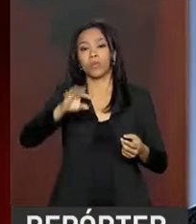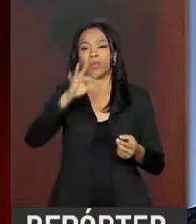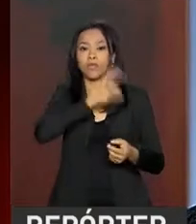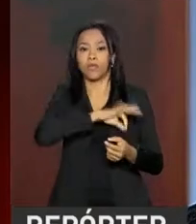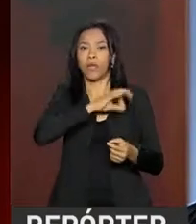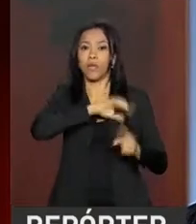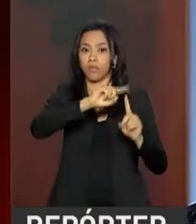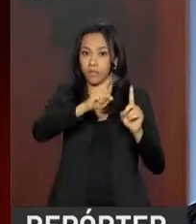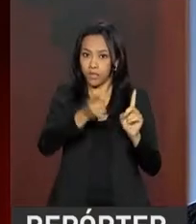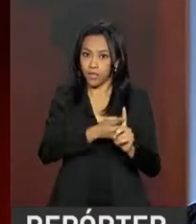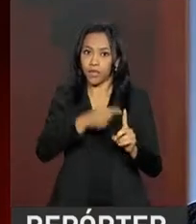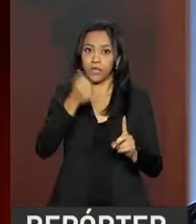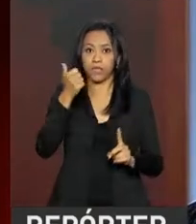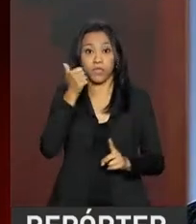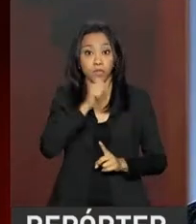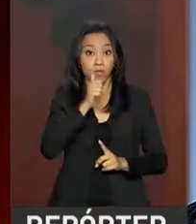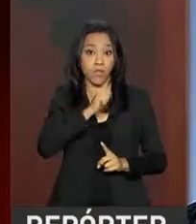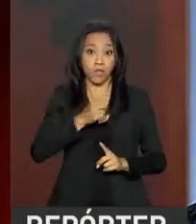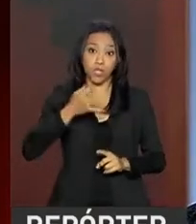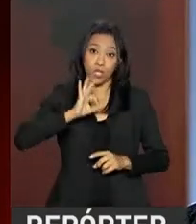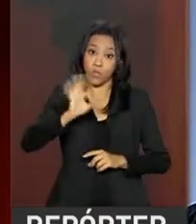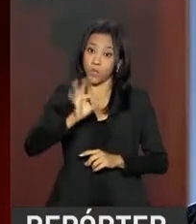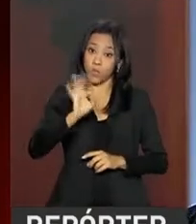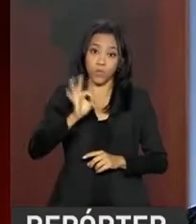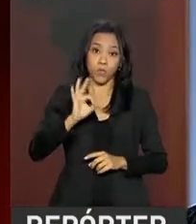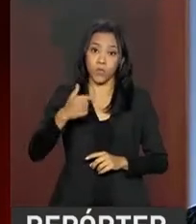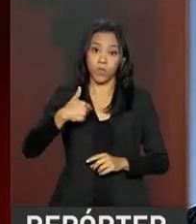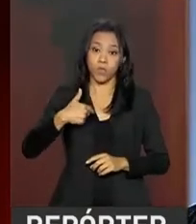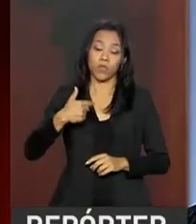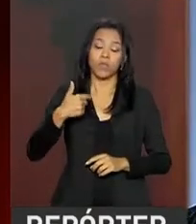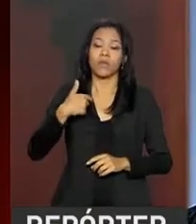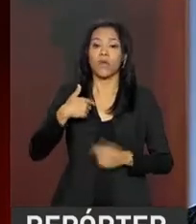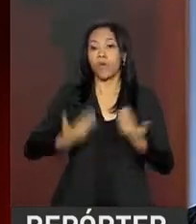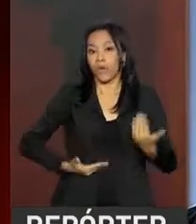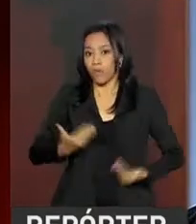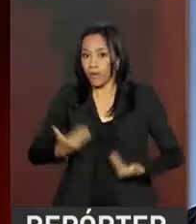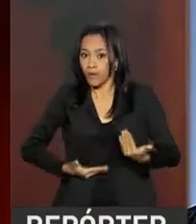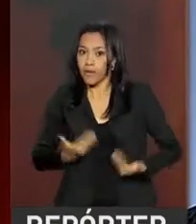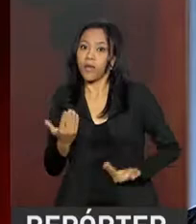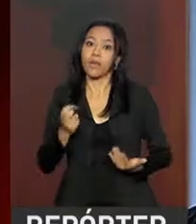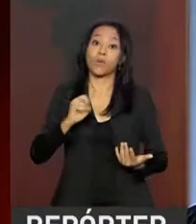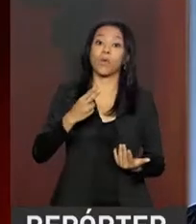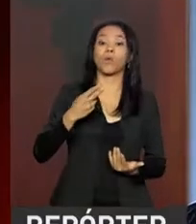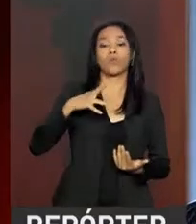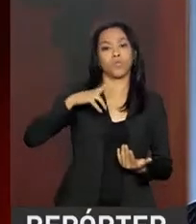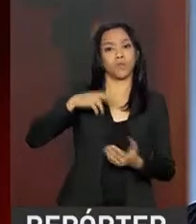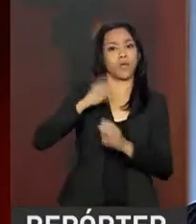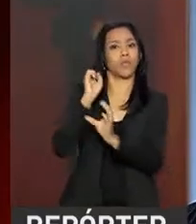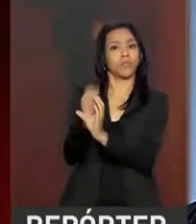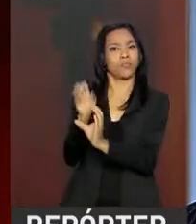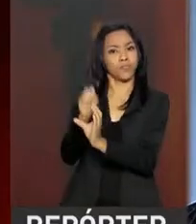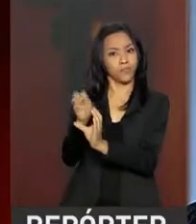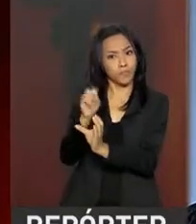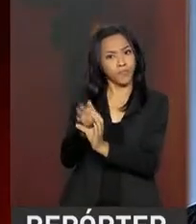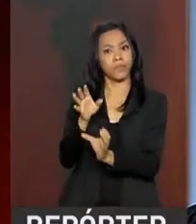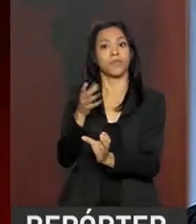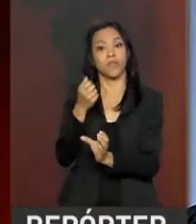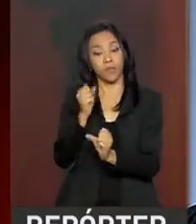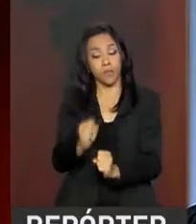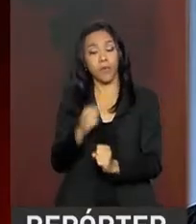mulheres que não são empregados que empresas empregados domésticos o contribuinte individual que postule